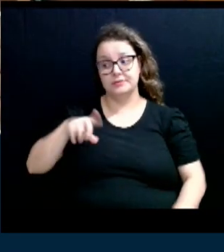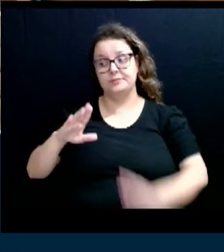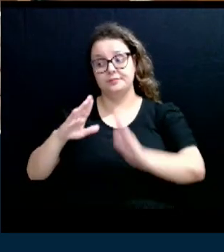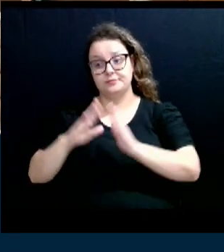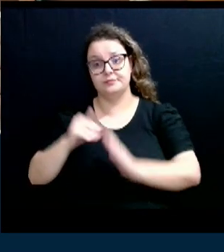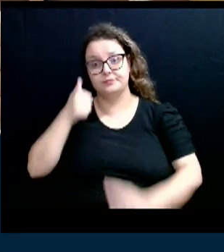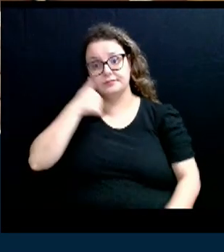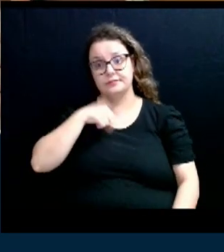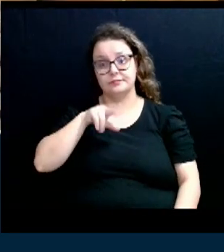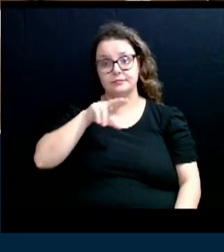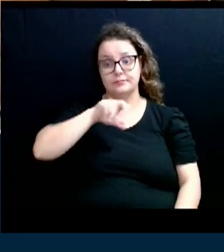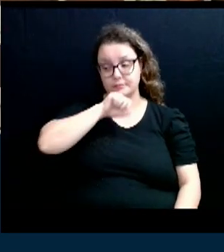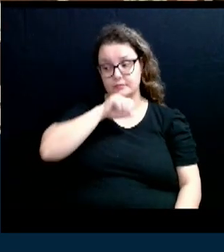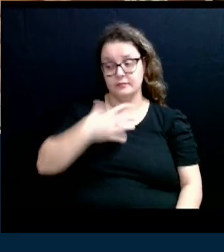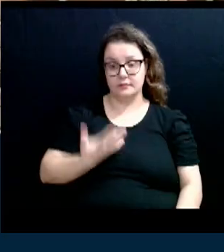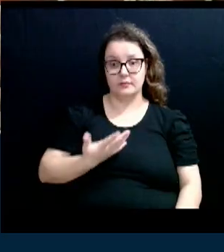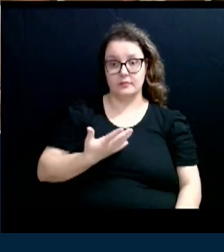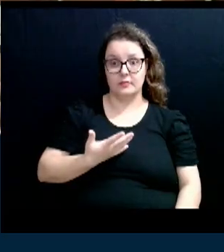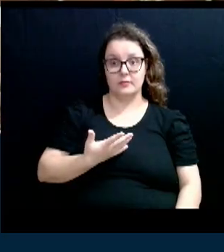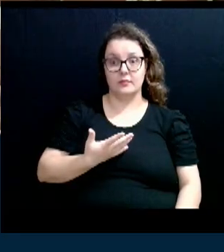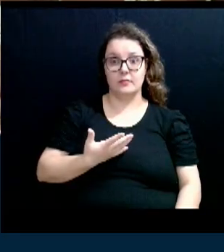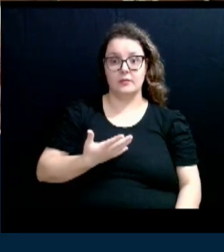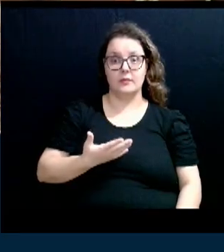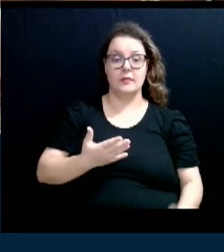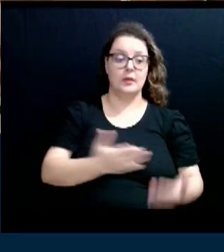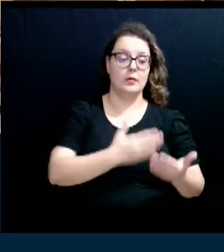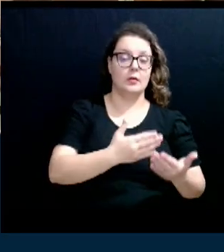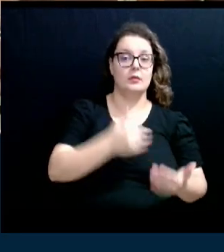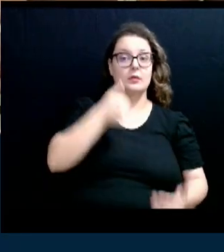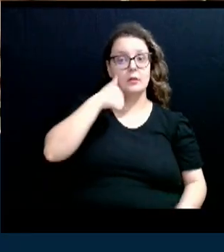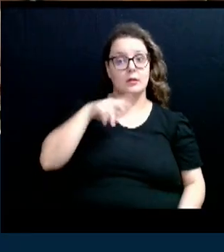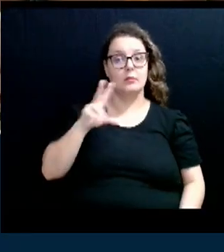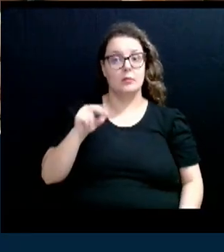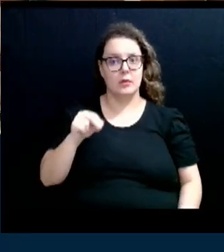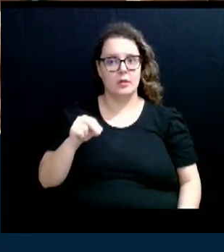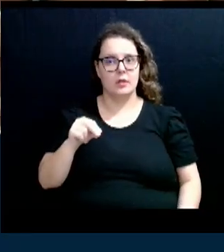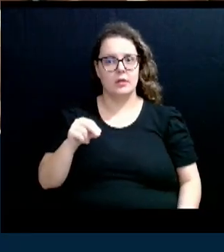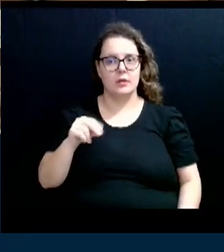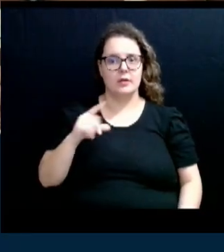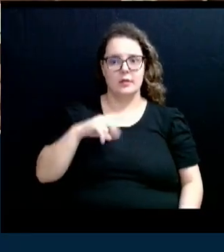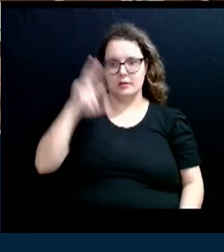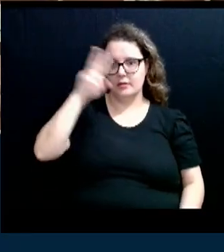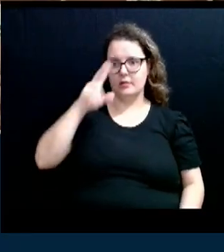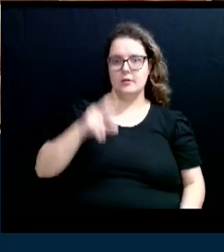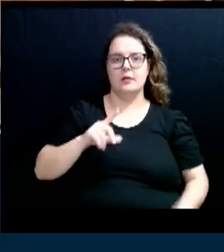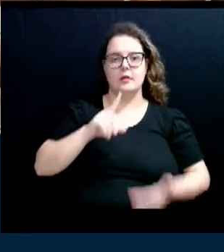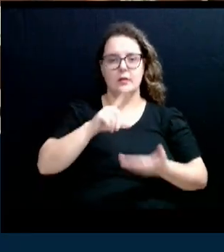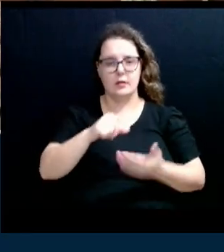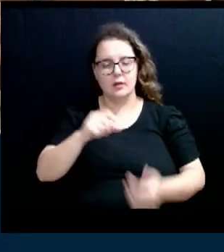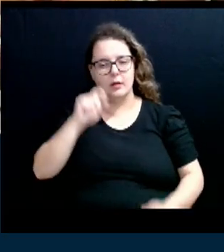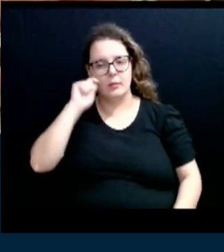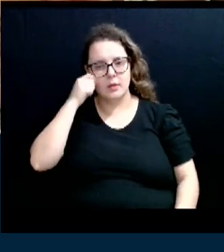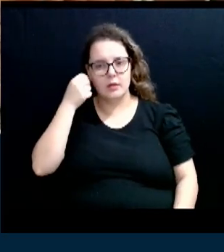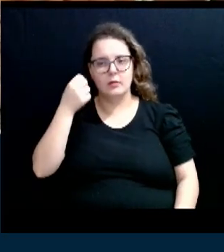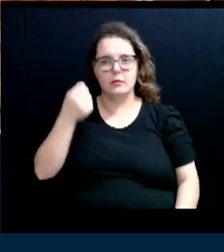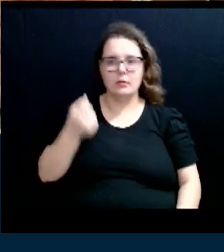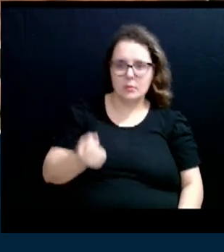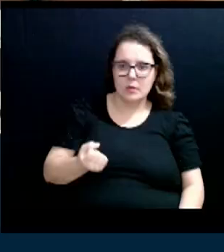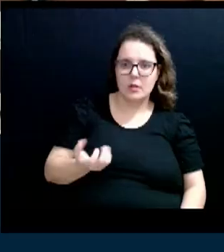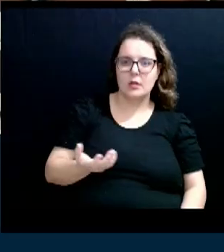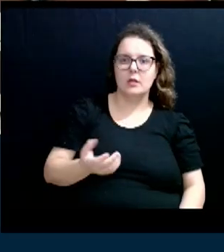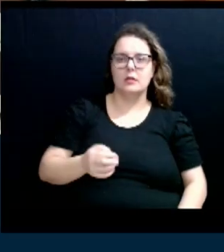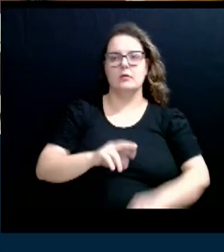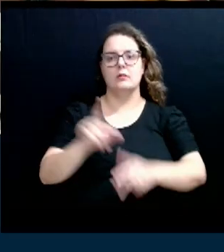da minha avó, que era da minha avó, então tem as histórias, aquelas fotos, né, preto e branca e tal, e tem um monte de gente ali, aquela foto